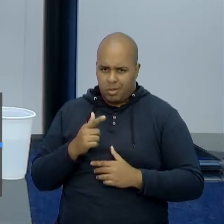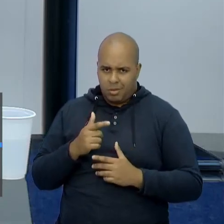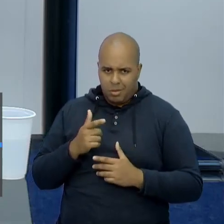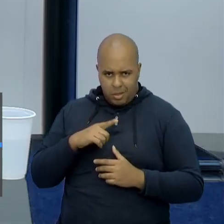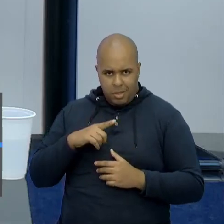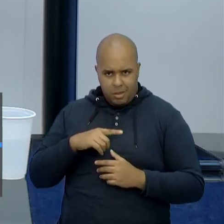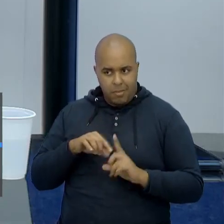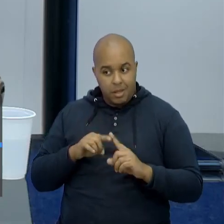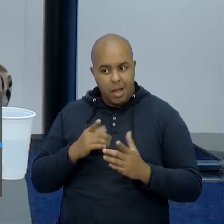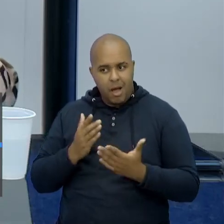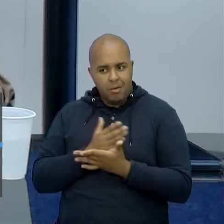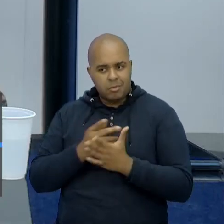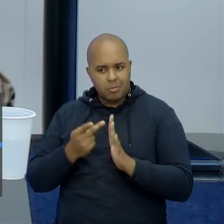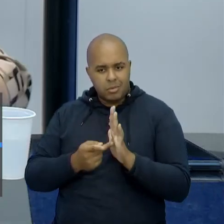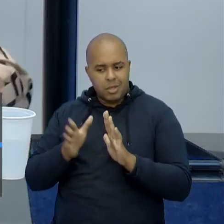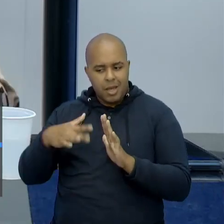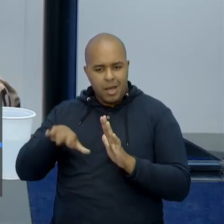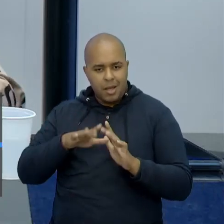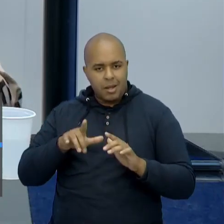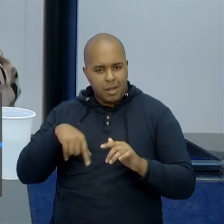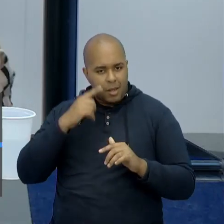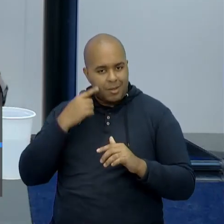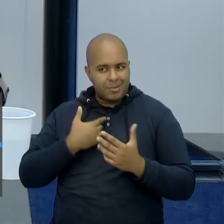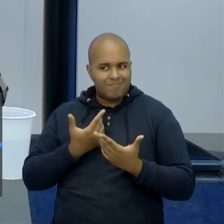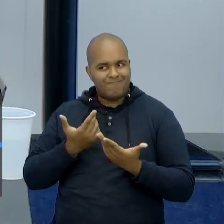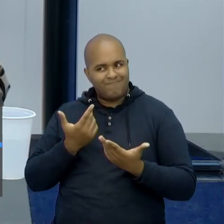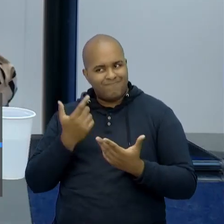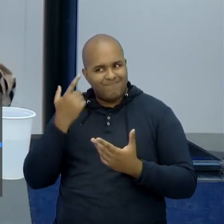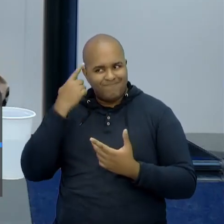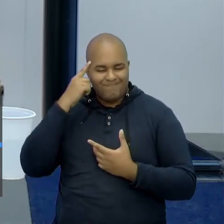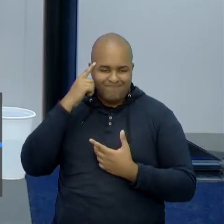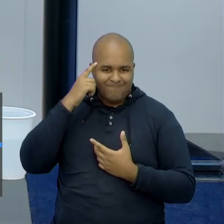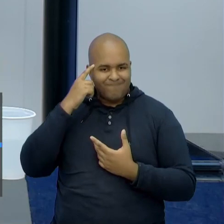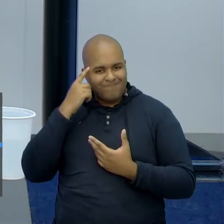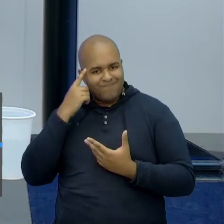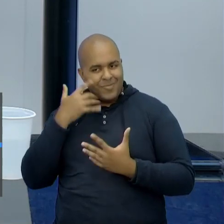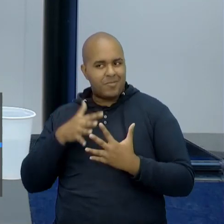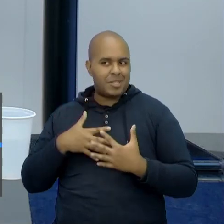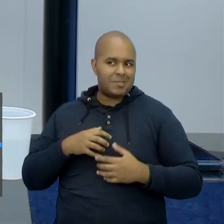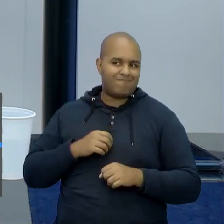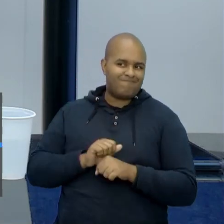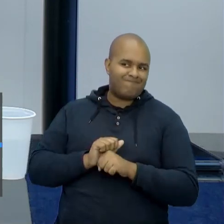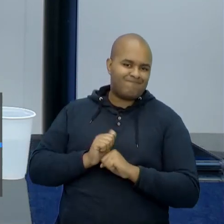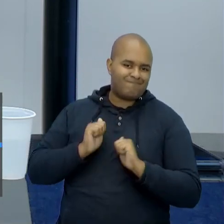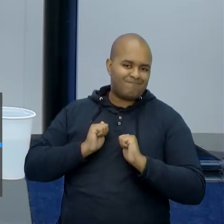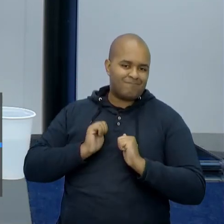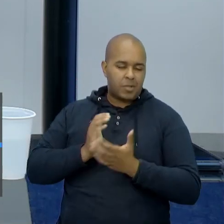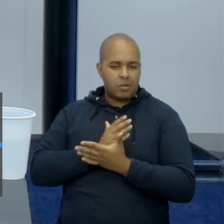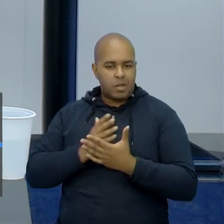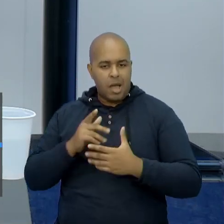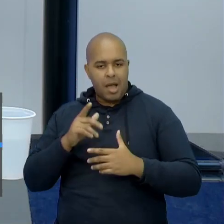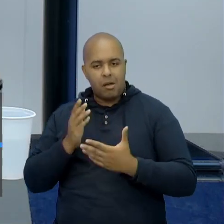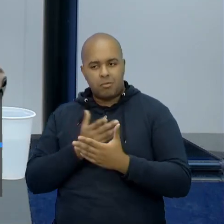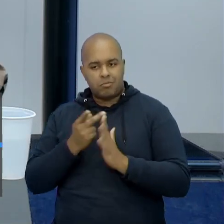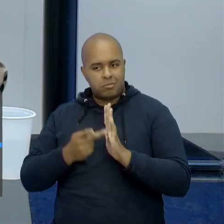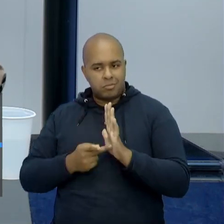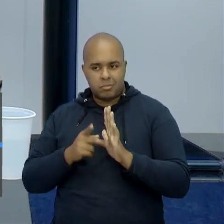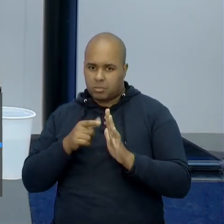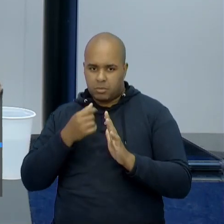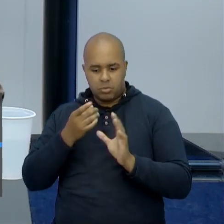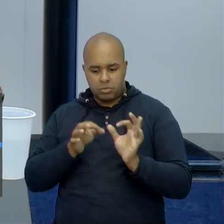projetos, é que tem projetos em áreas que são duvidáveis, aí tem projetos que não estão super